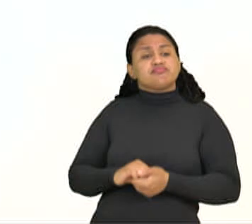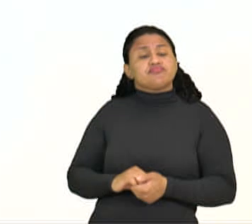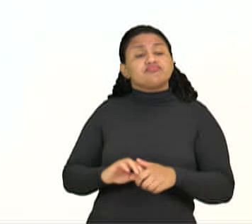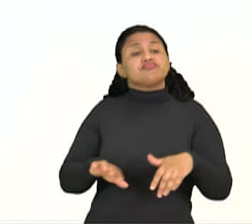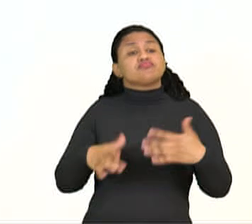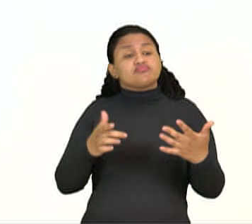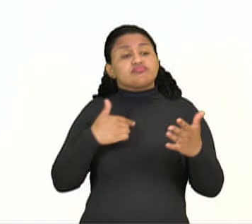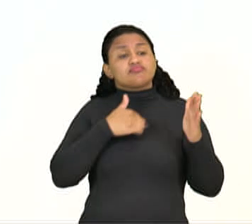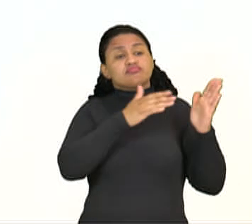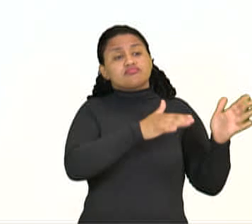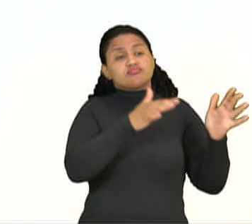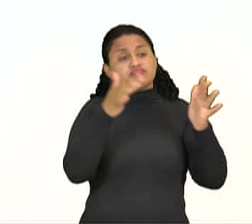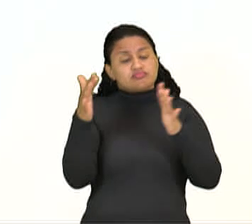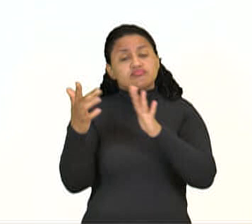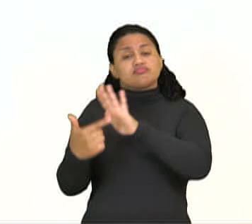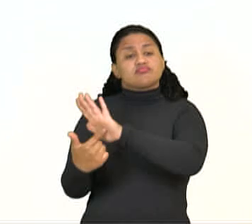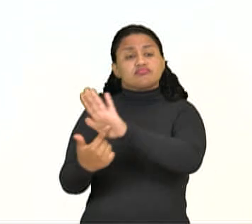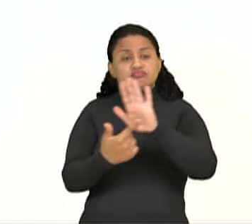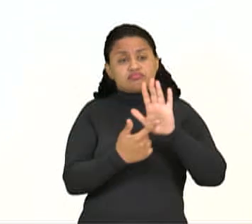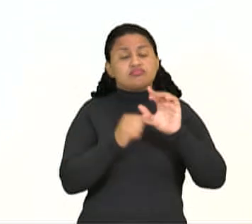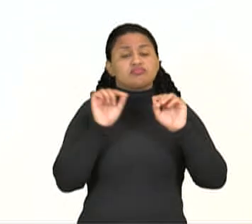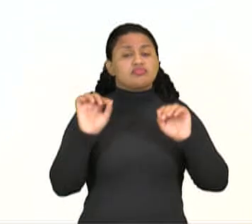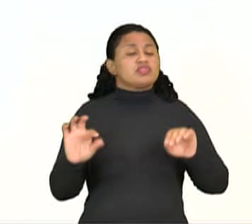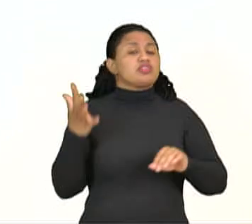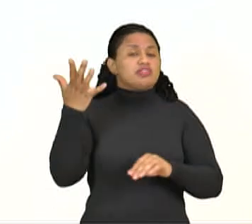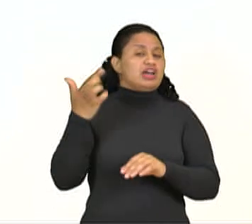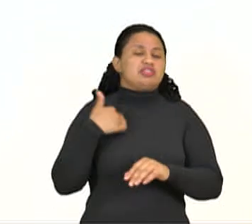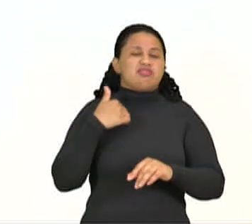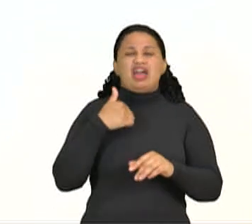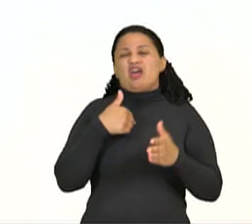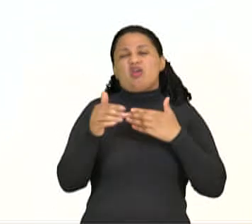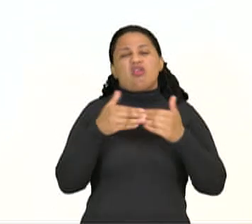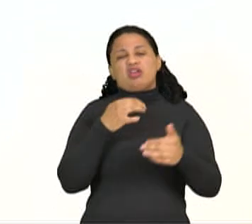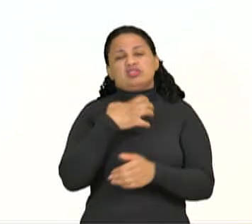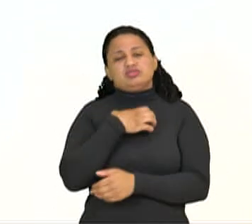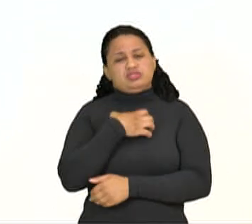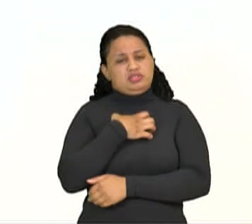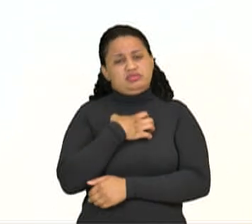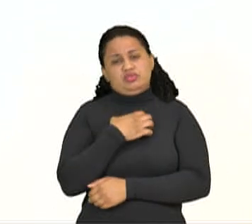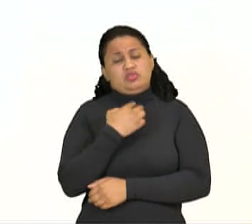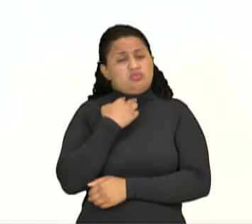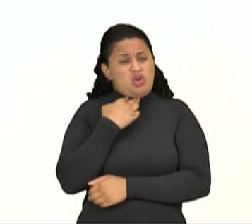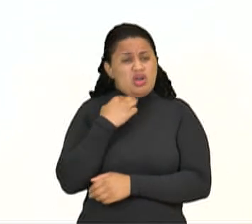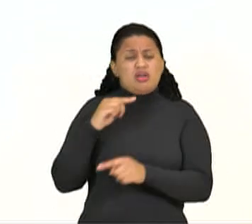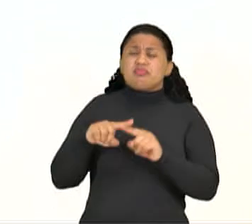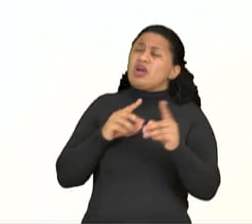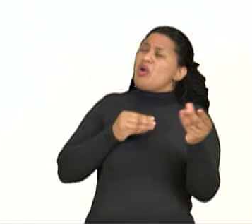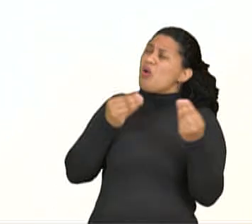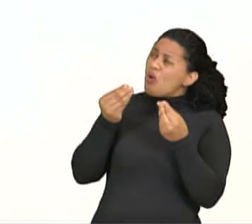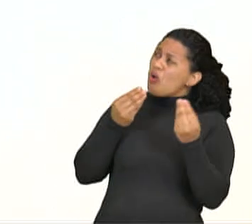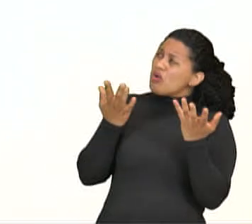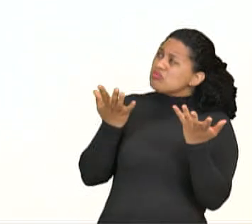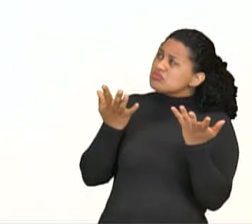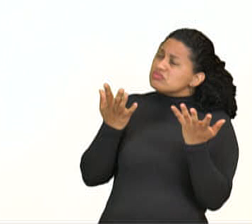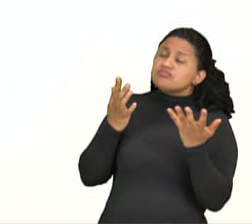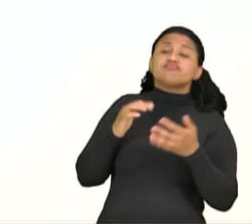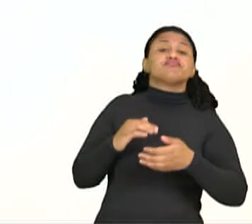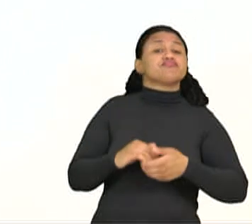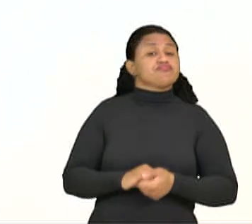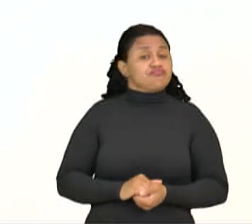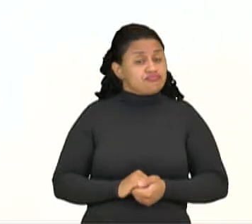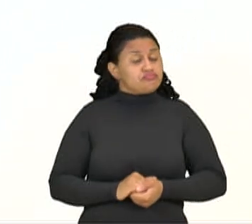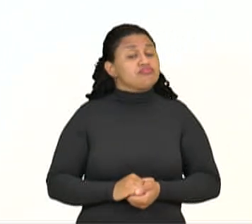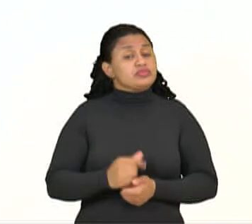de apresentação dos fatos não é aleatória. Como assim, professora? Ou seja, é